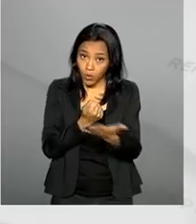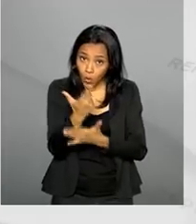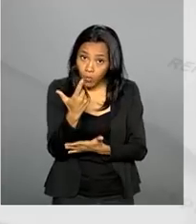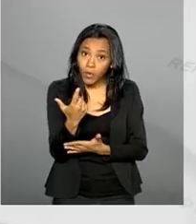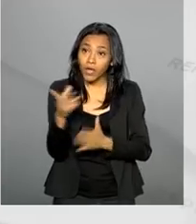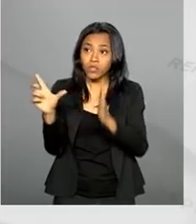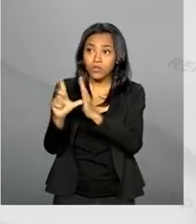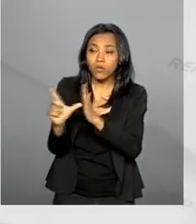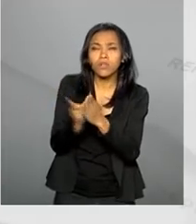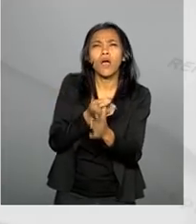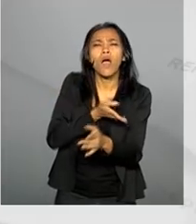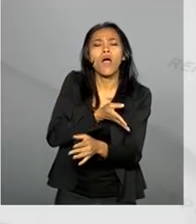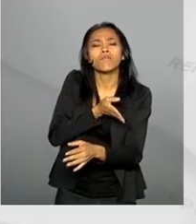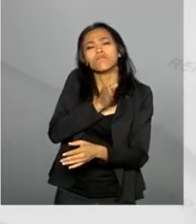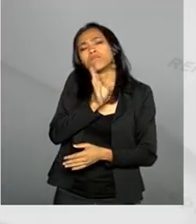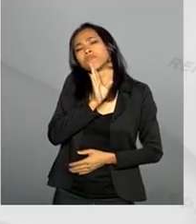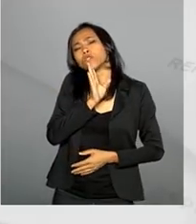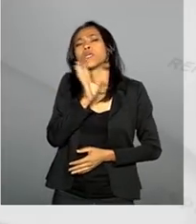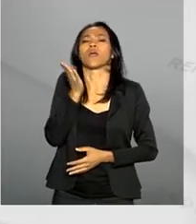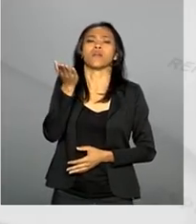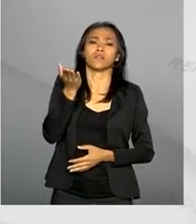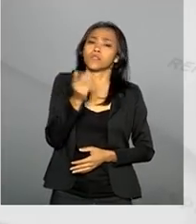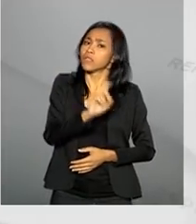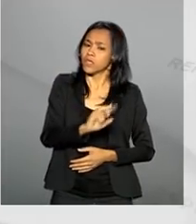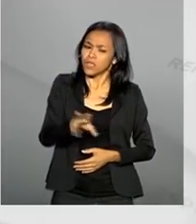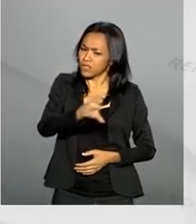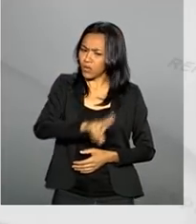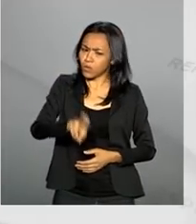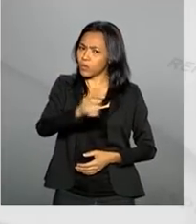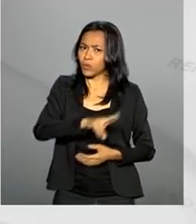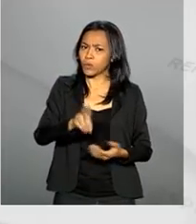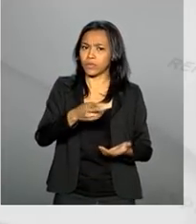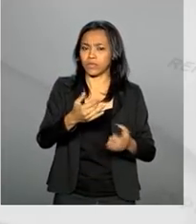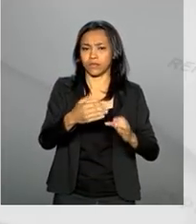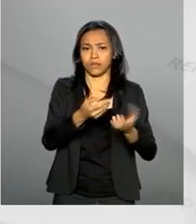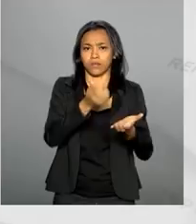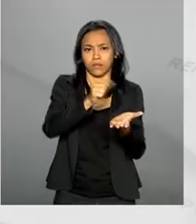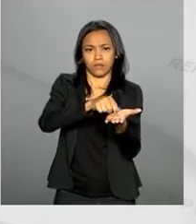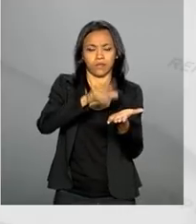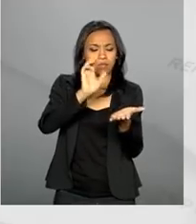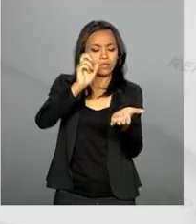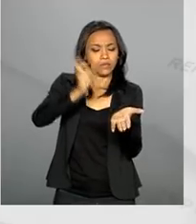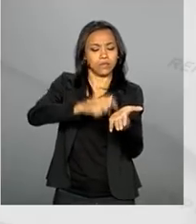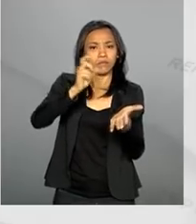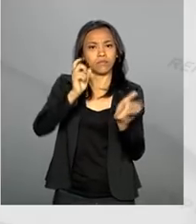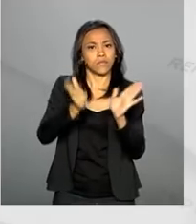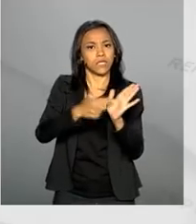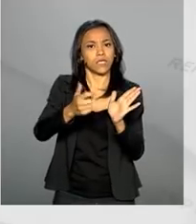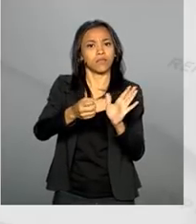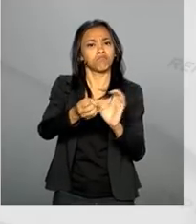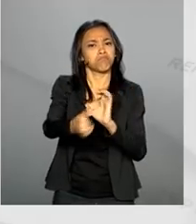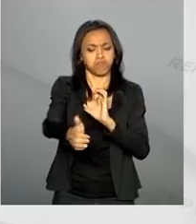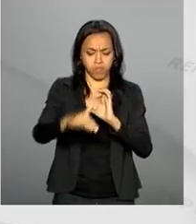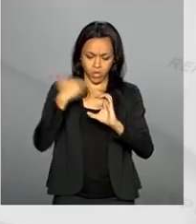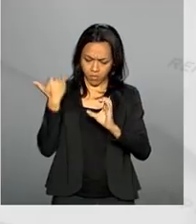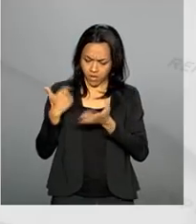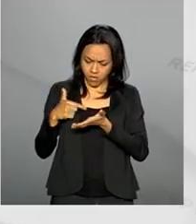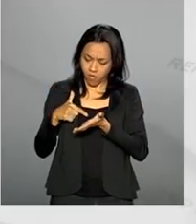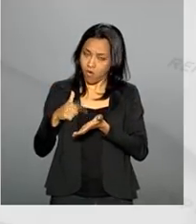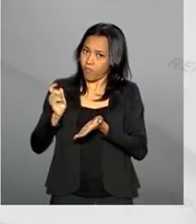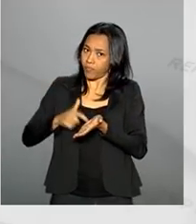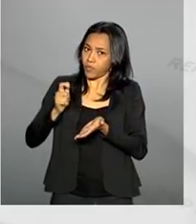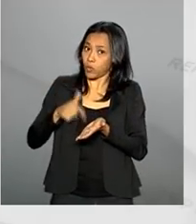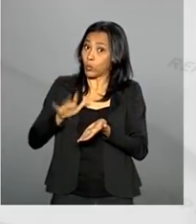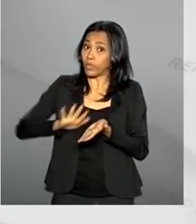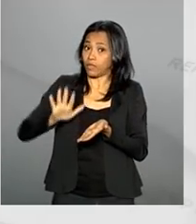estabelecimentos conhecidos na hora de comprar não os links enviados por e-mails eles podem direcionar o consumidor a sites